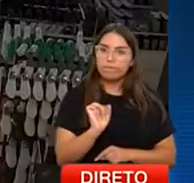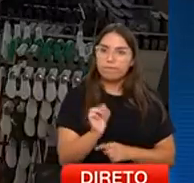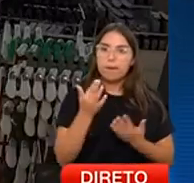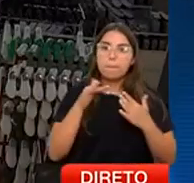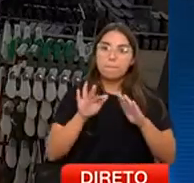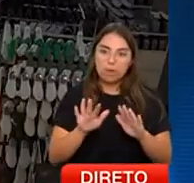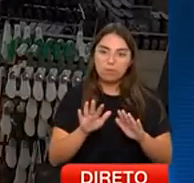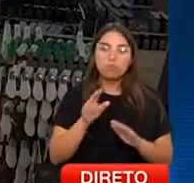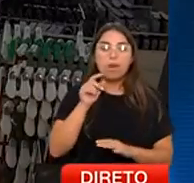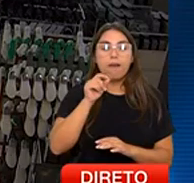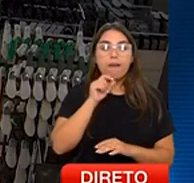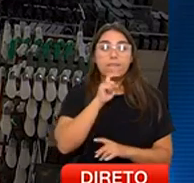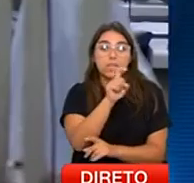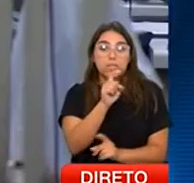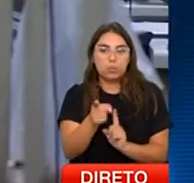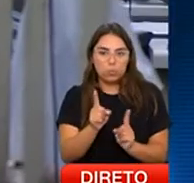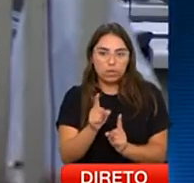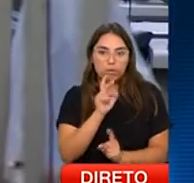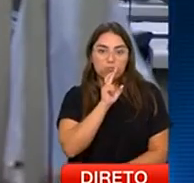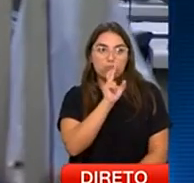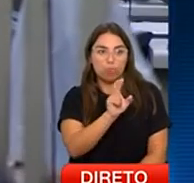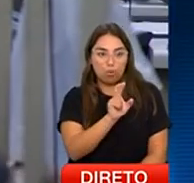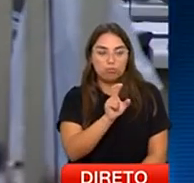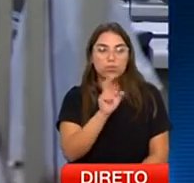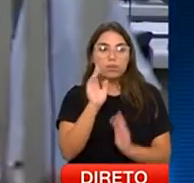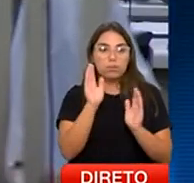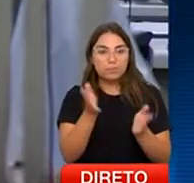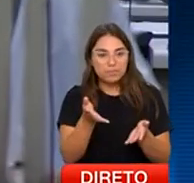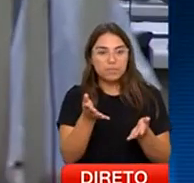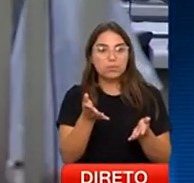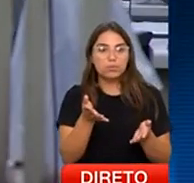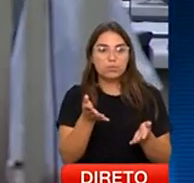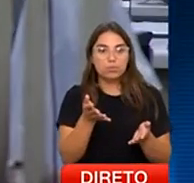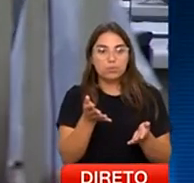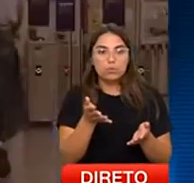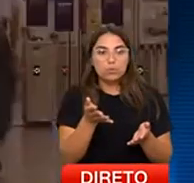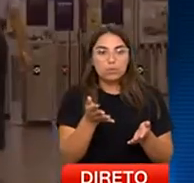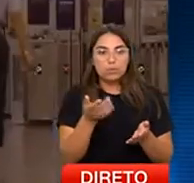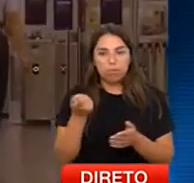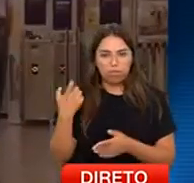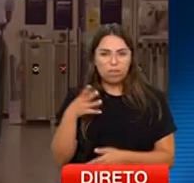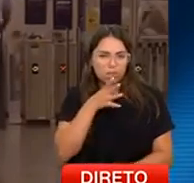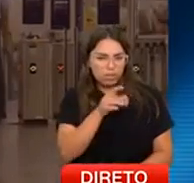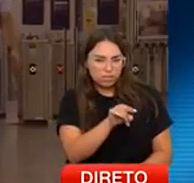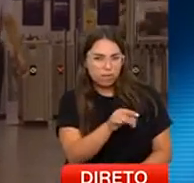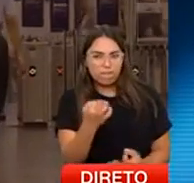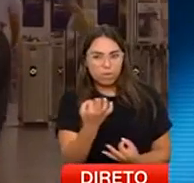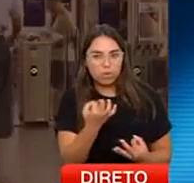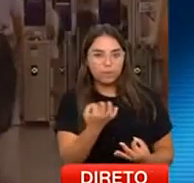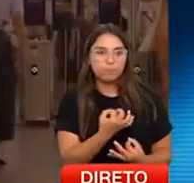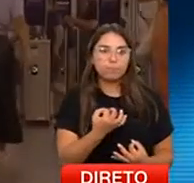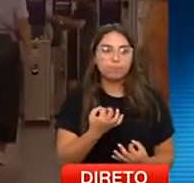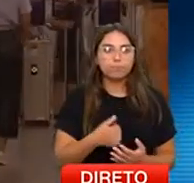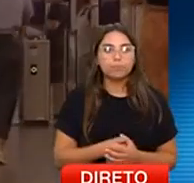também bem temos alertado é que essa resposta tem que ser uma resposta integrada como há pouco dizia ou seja H eh vou